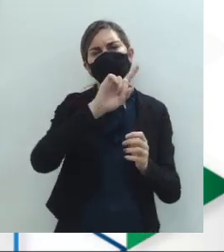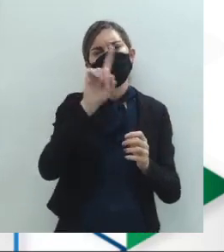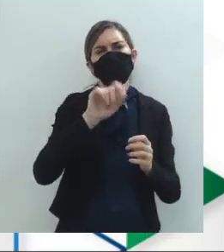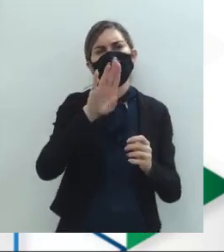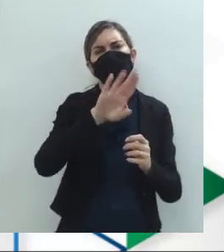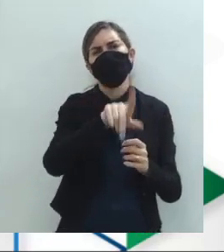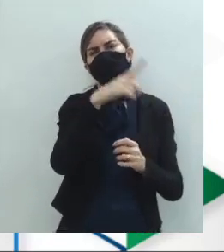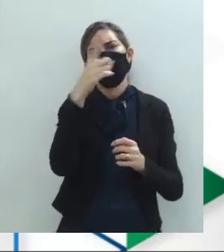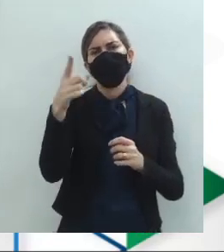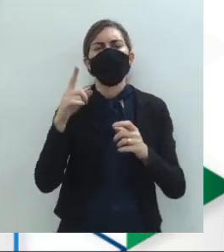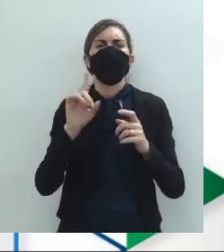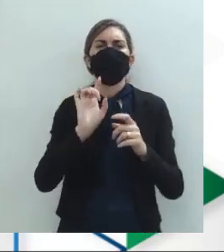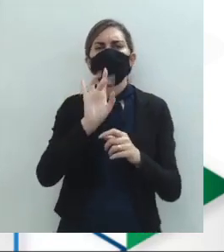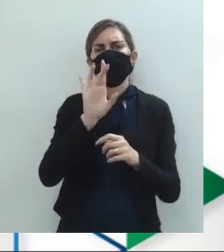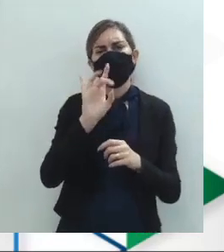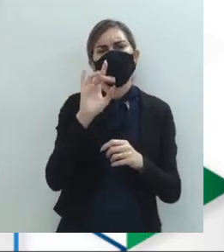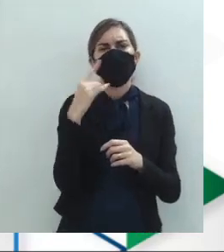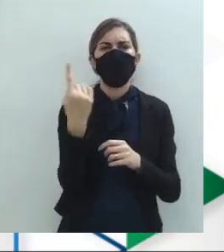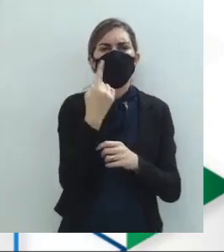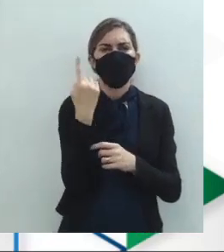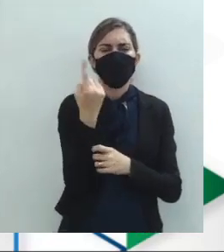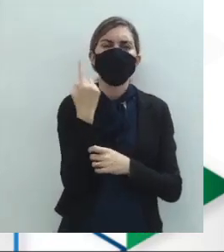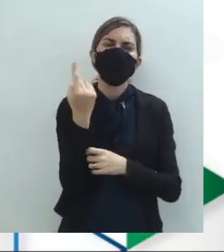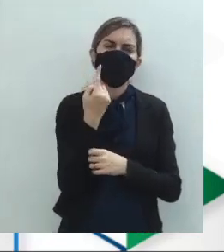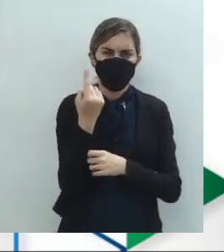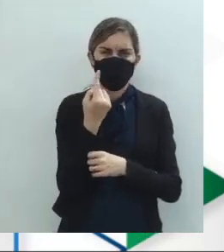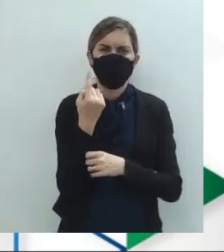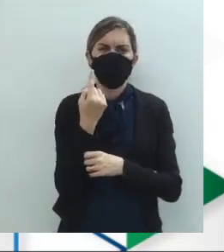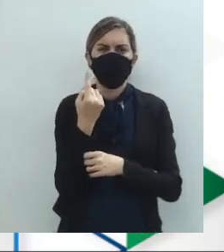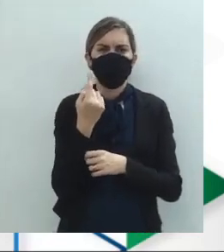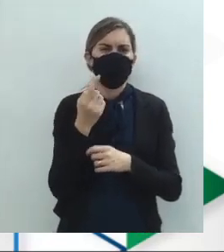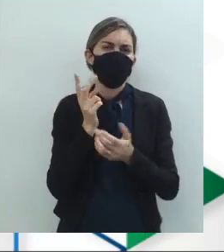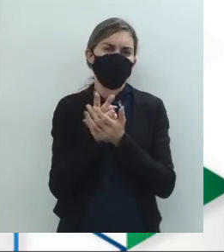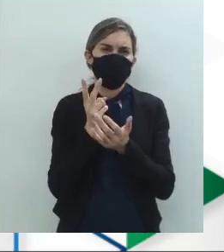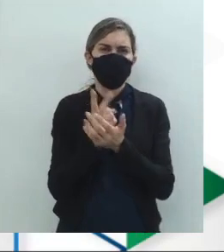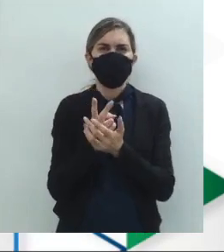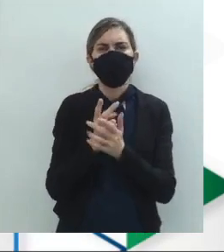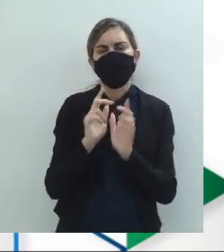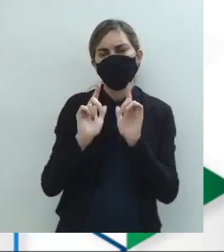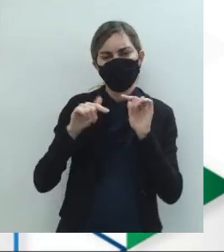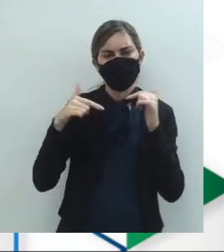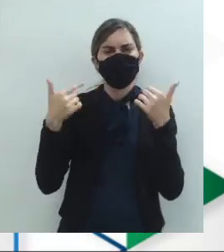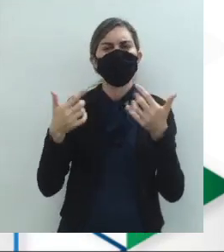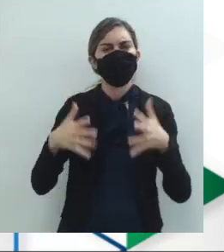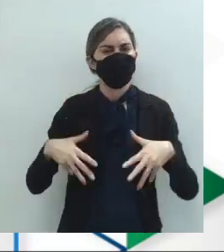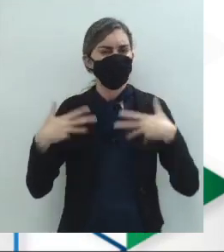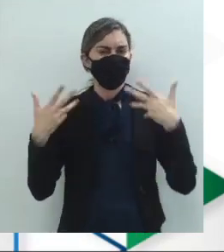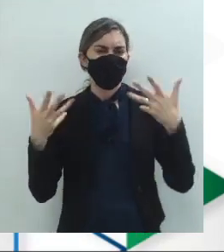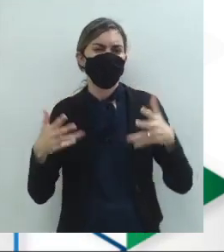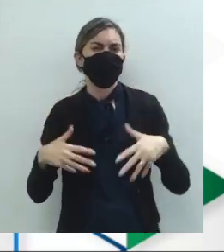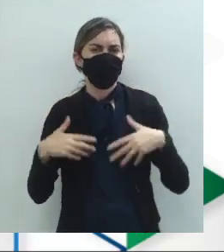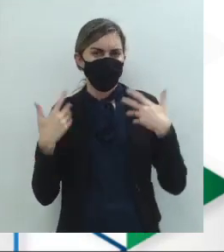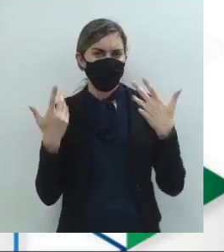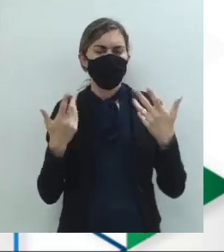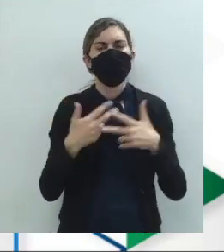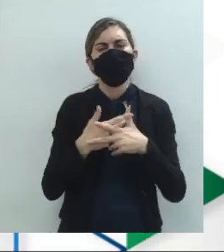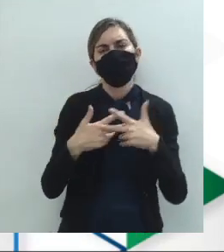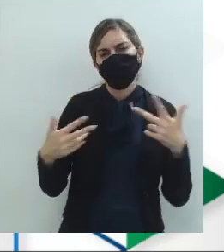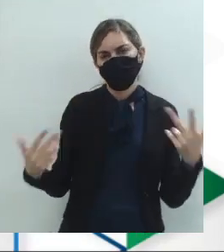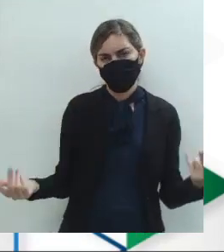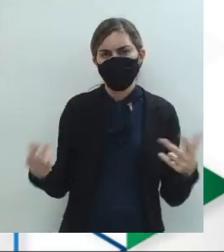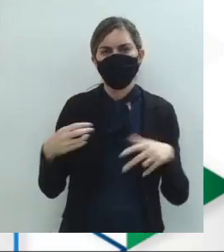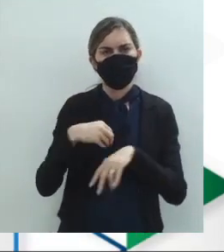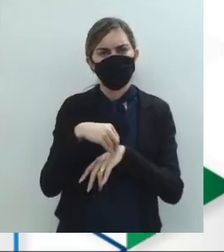da direita a gente tem uma foto do Chico Science sempre reverente, sempre alegre, sempre com muita coisa a